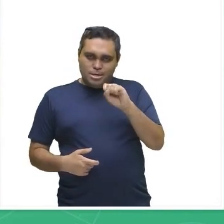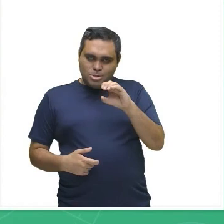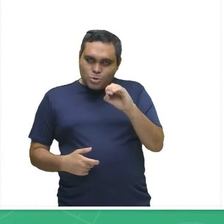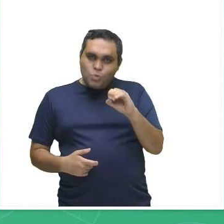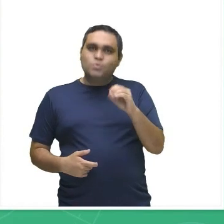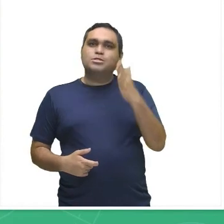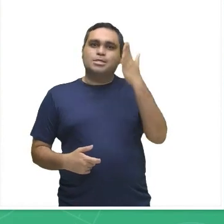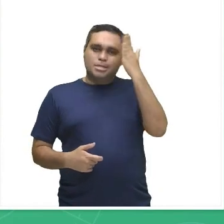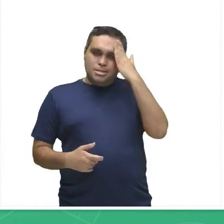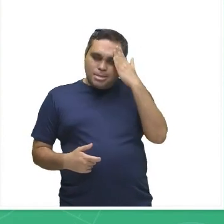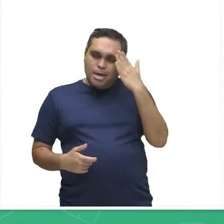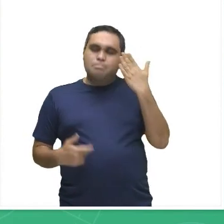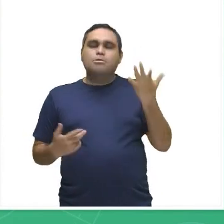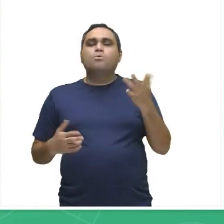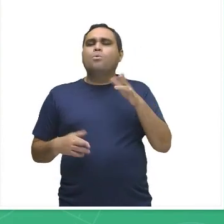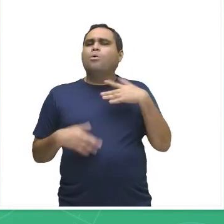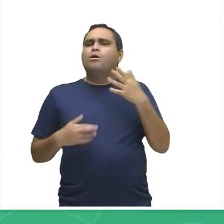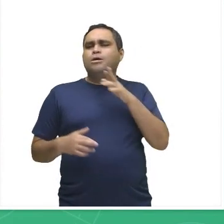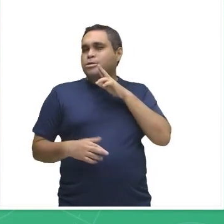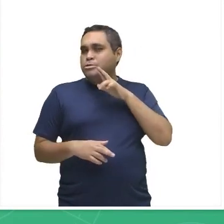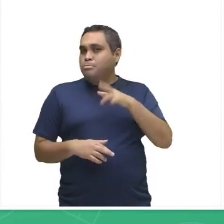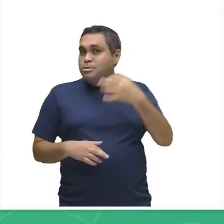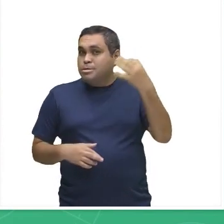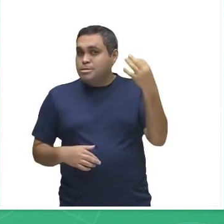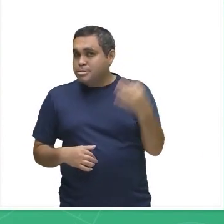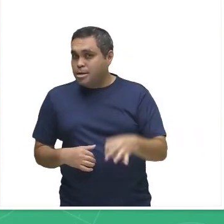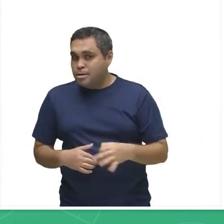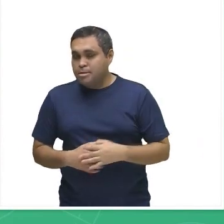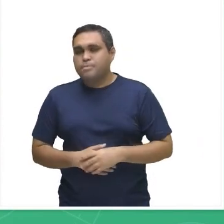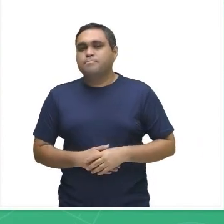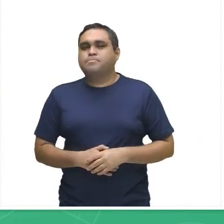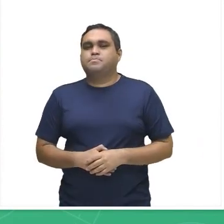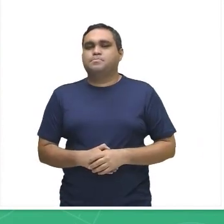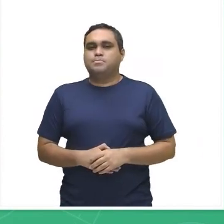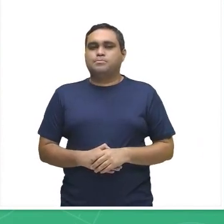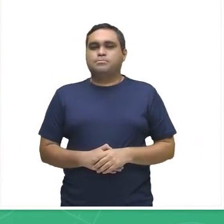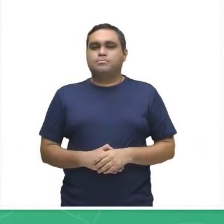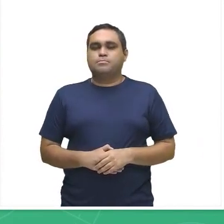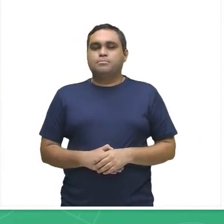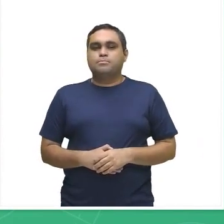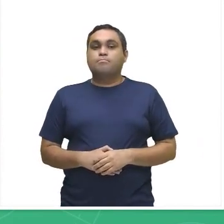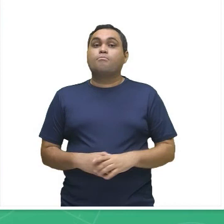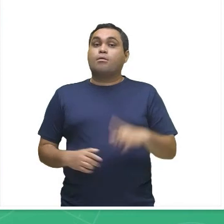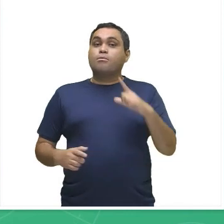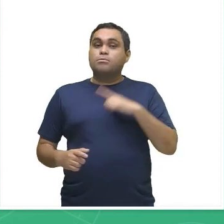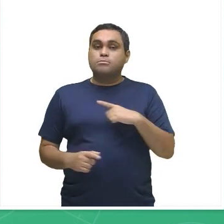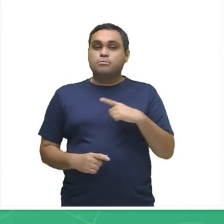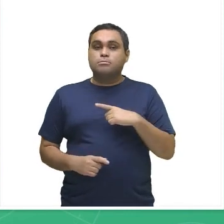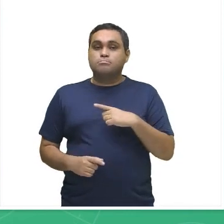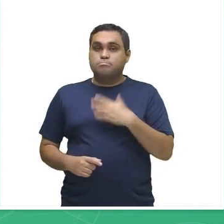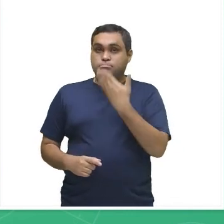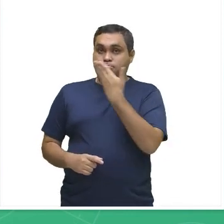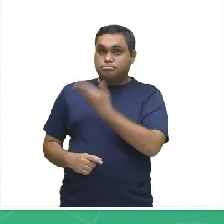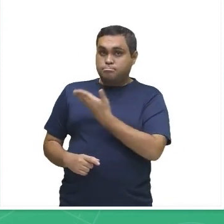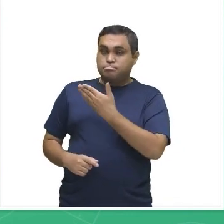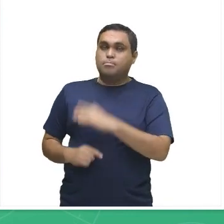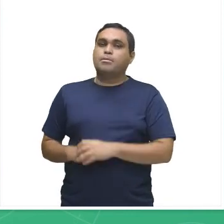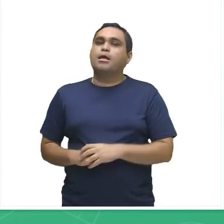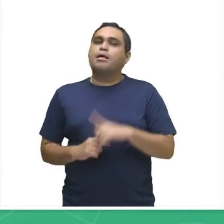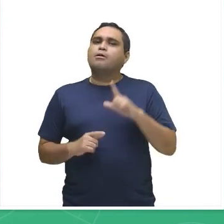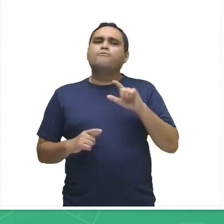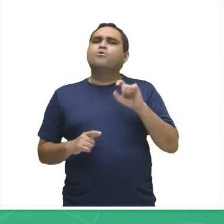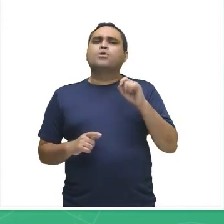nossa alternativa correta. Opa! Temos aqui na A uma guerra